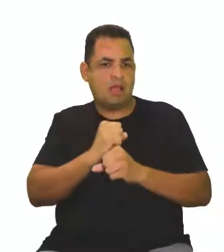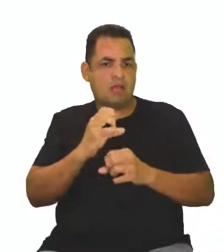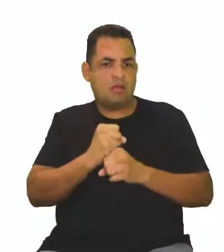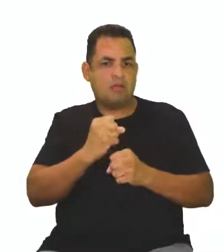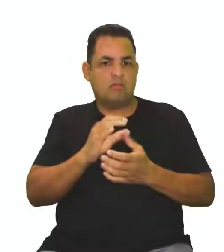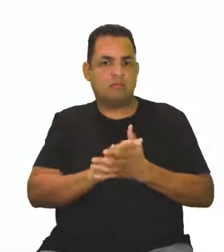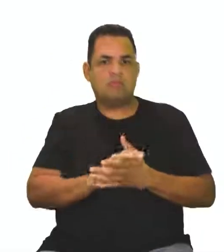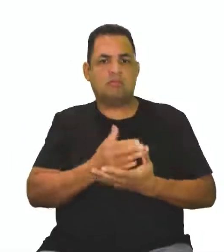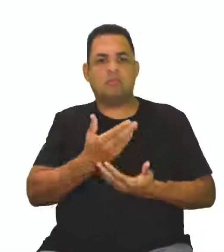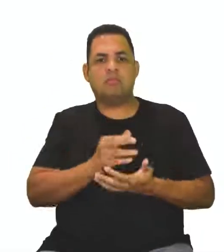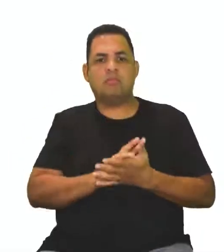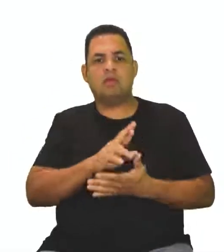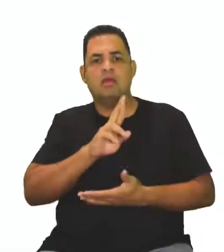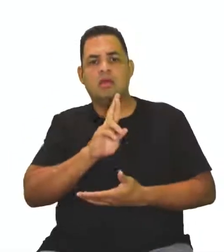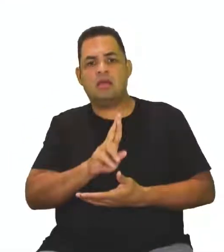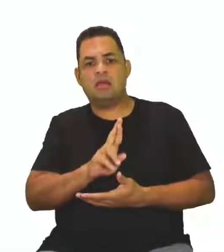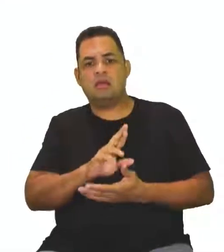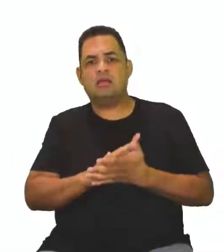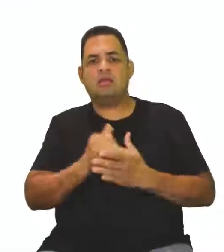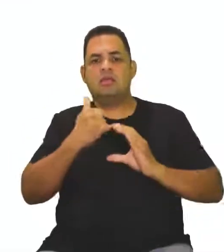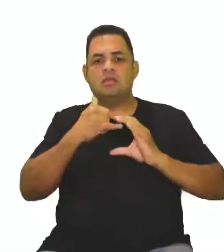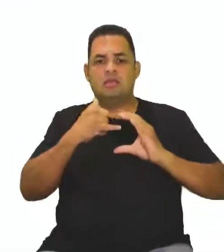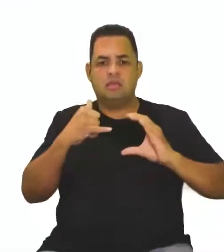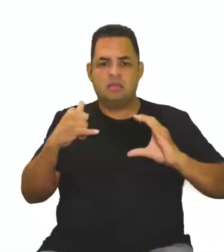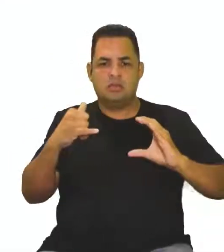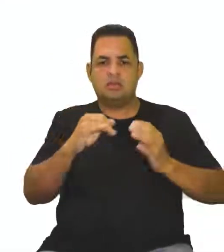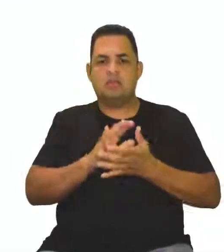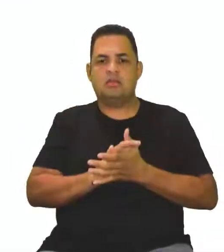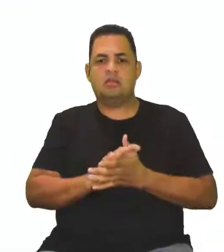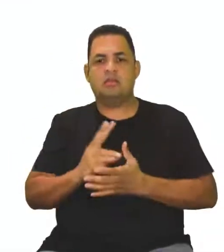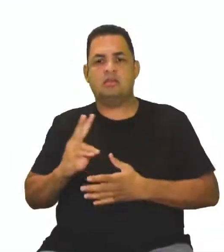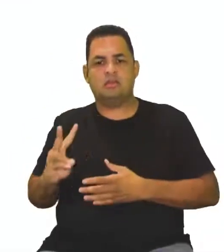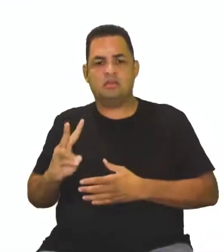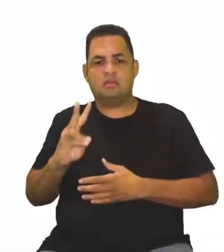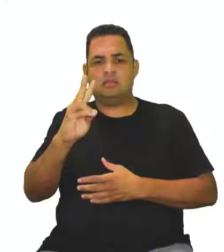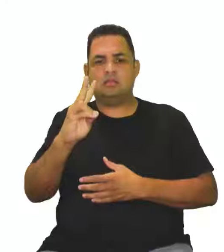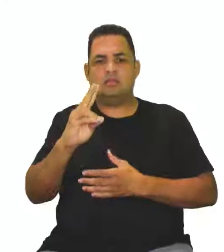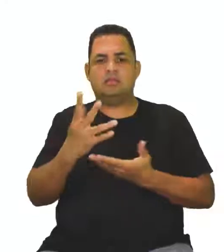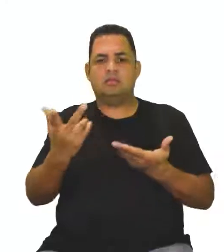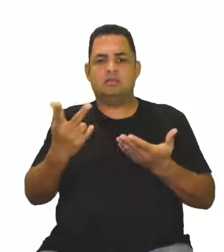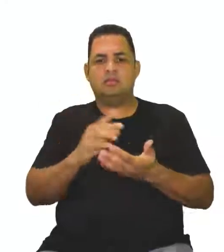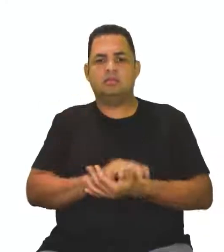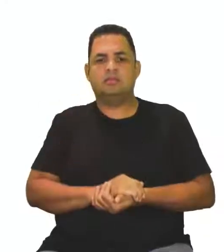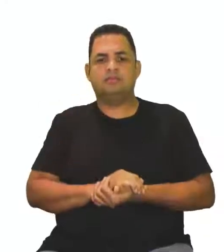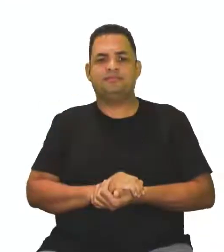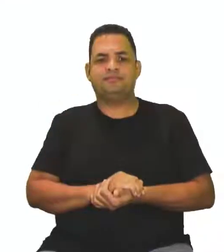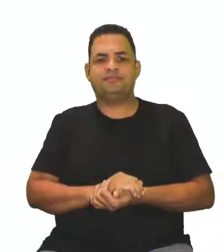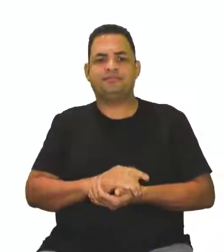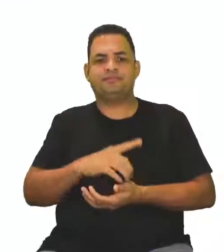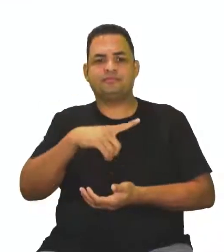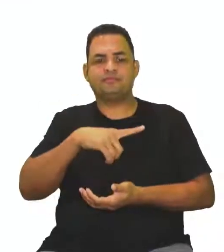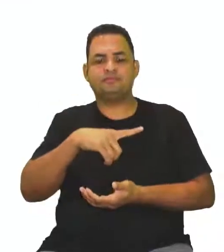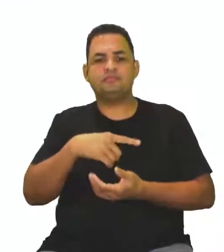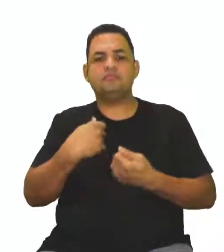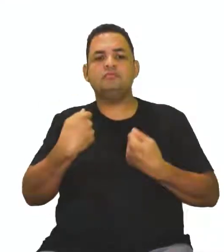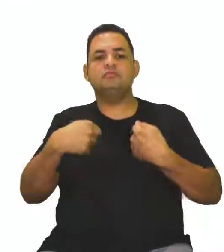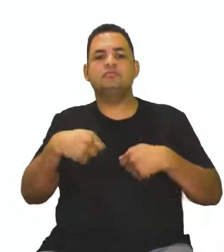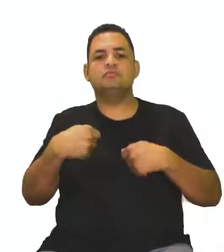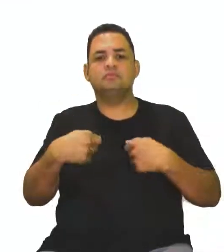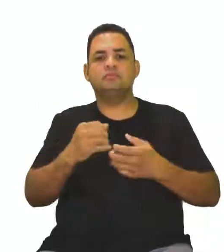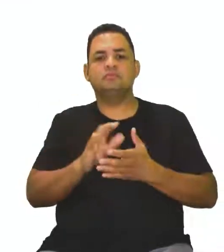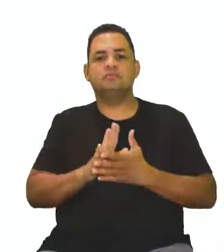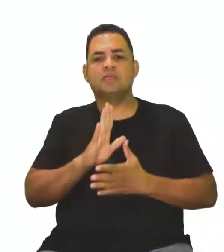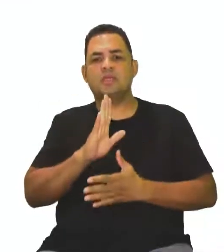resistência equivalente, corrente, tensão de circuitos que estão em associação mista. Nós temos que conhecer